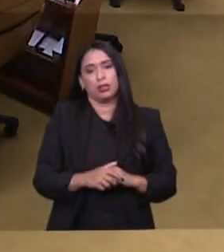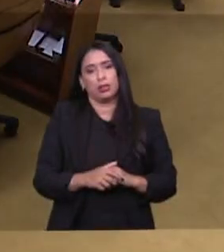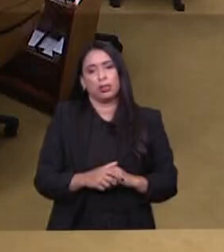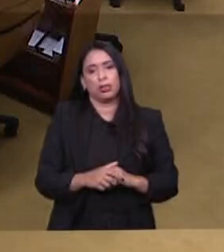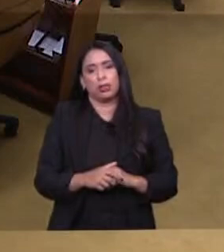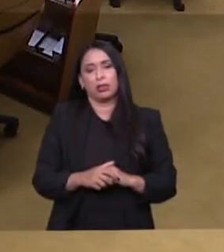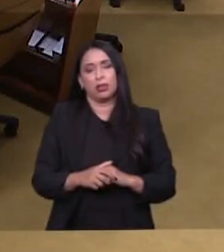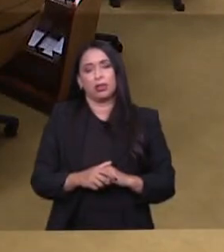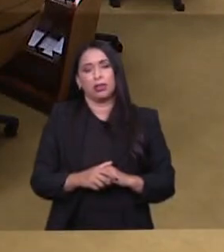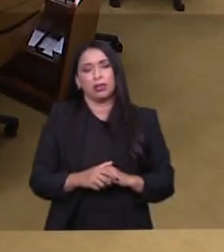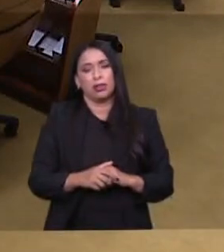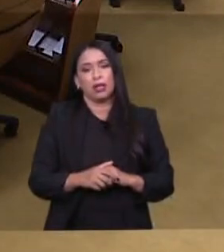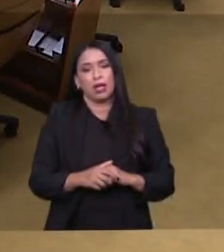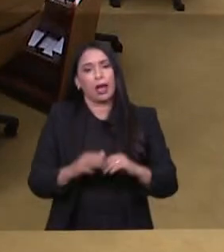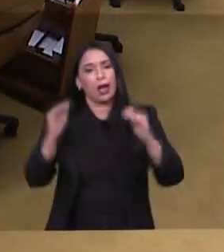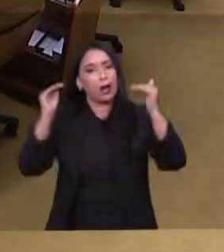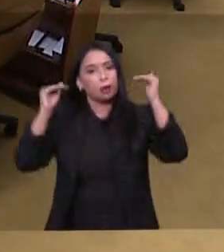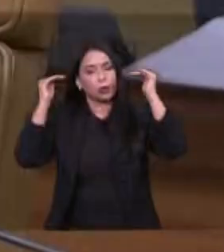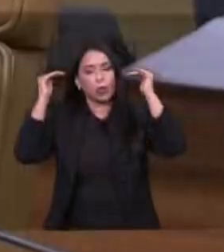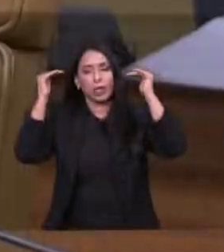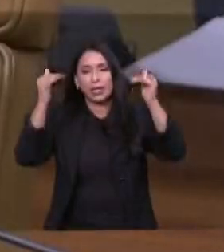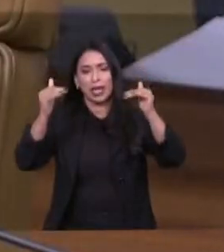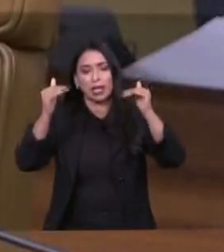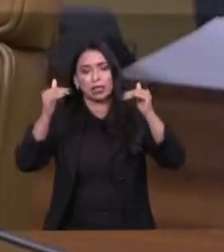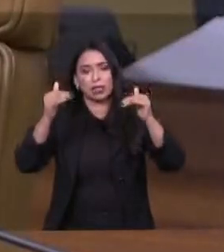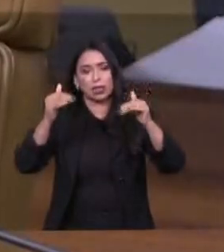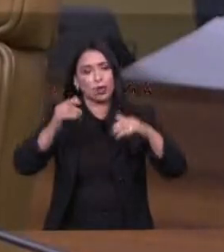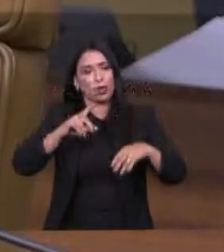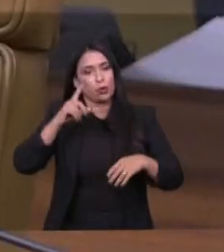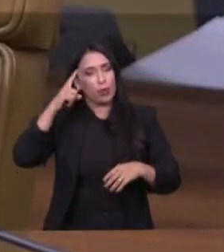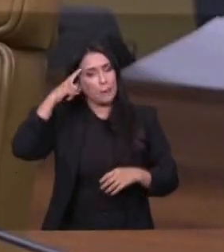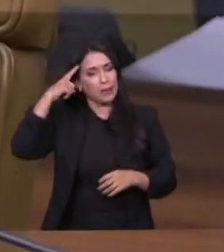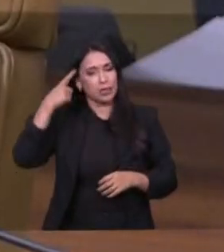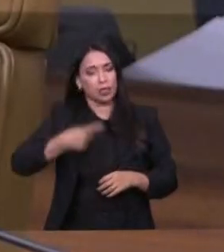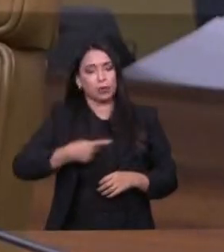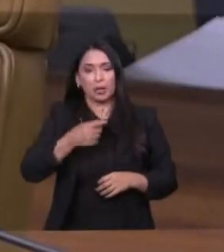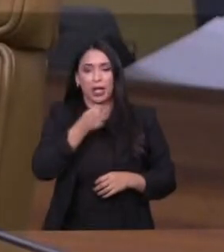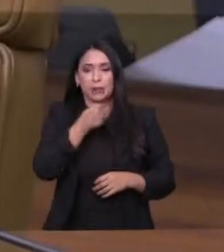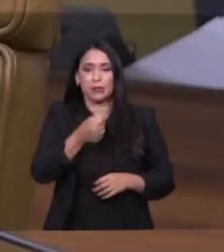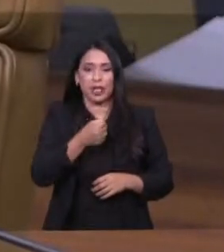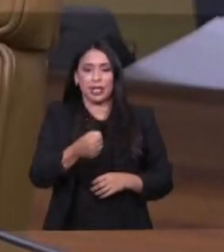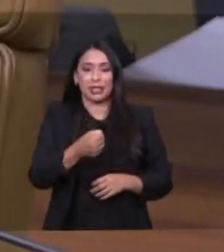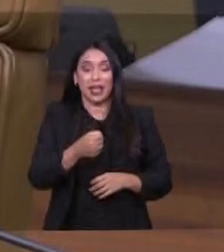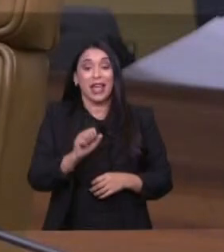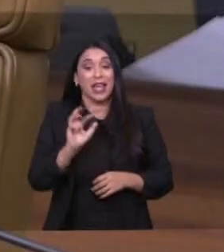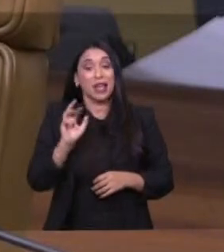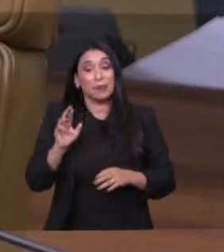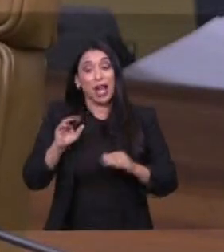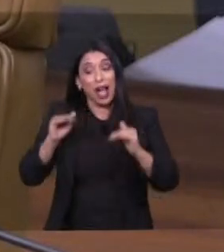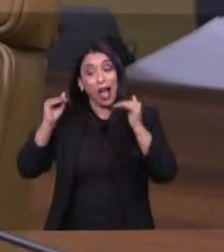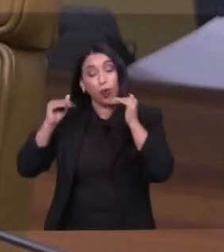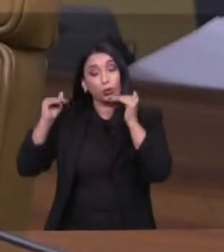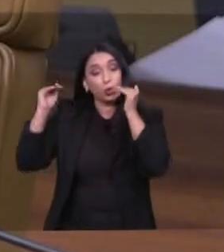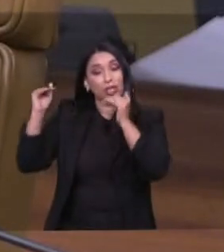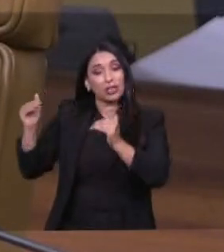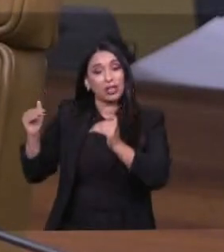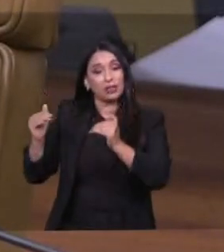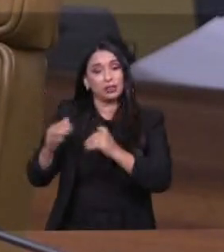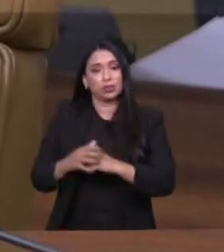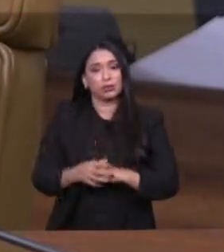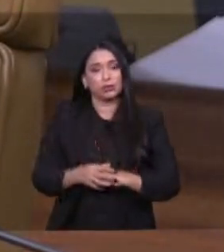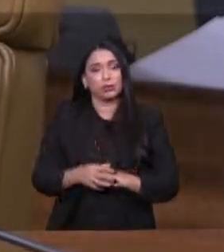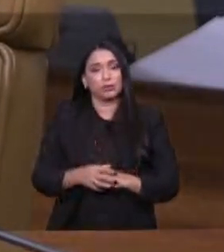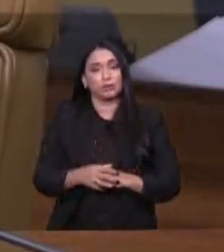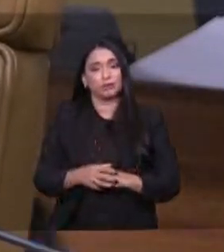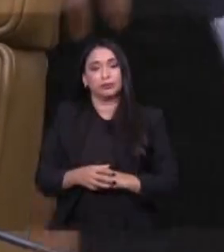microfone. Isso aqui é um comando para a autoridade. Isso. Não é um comando para a imprensa. É para a autoridade. É